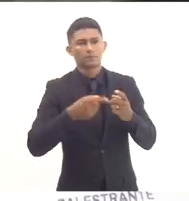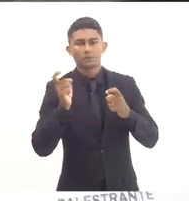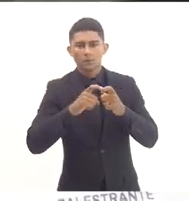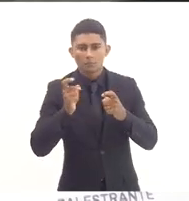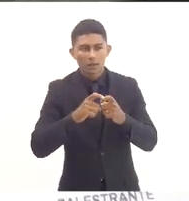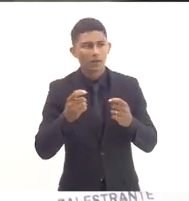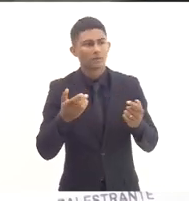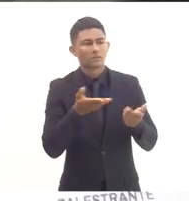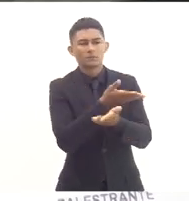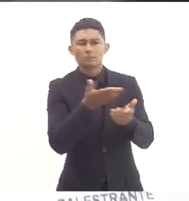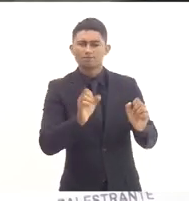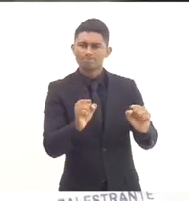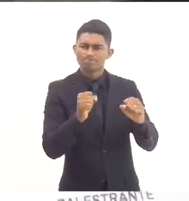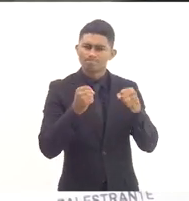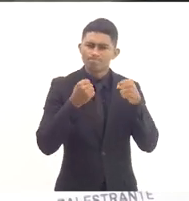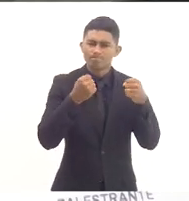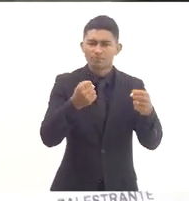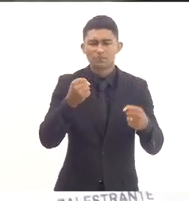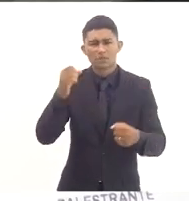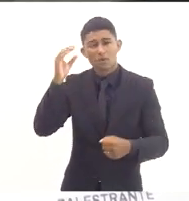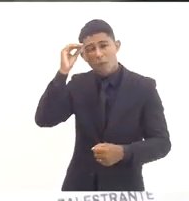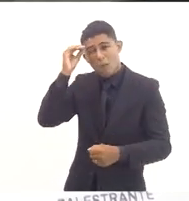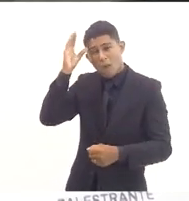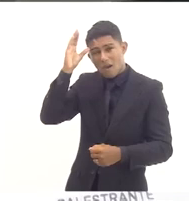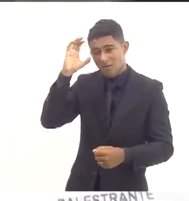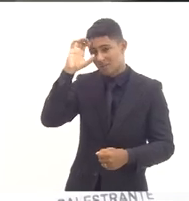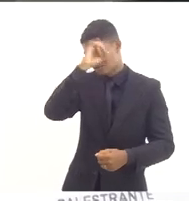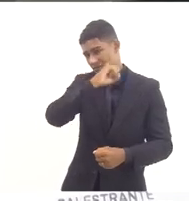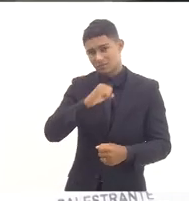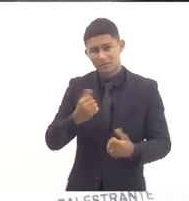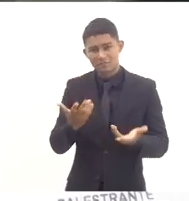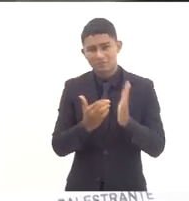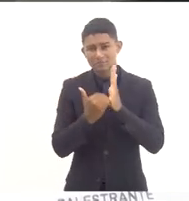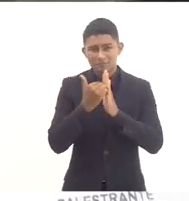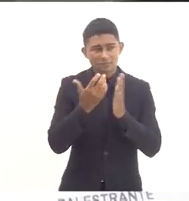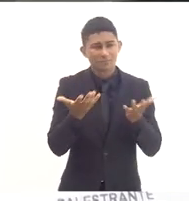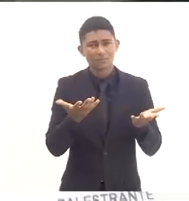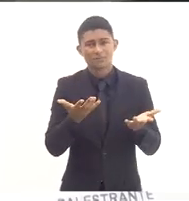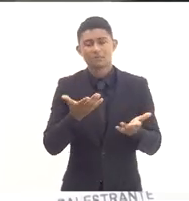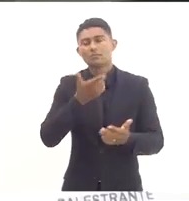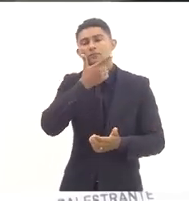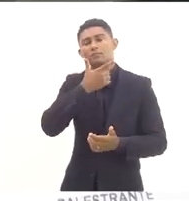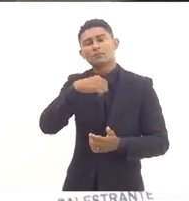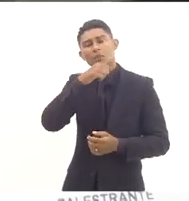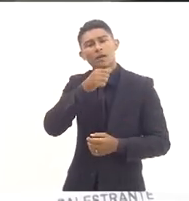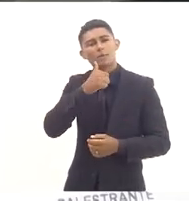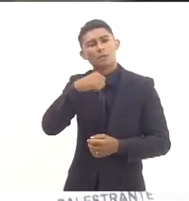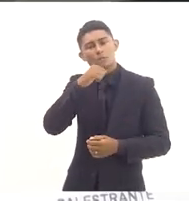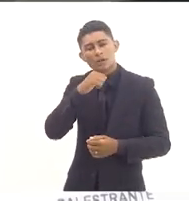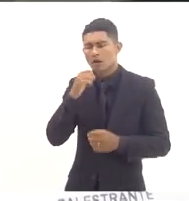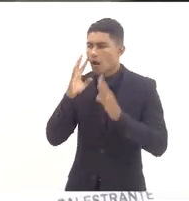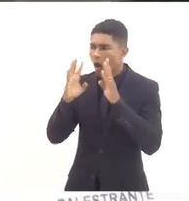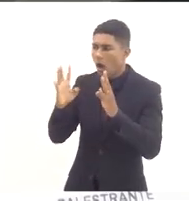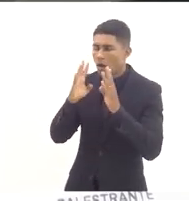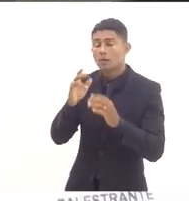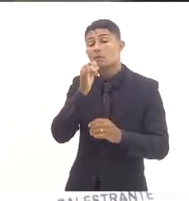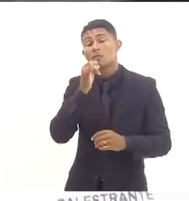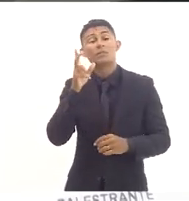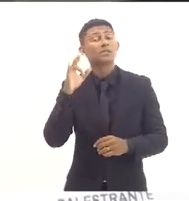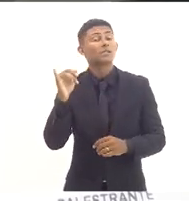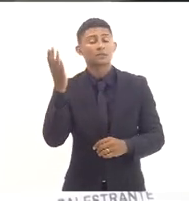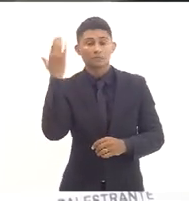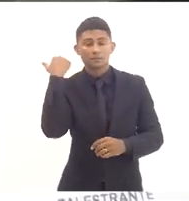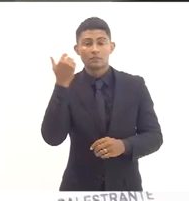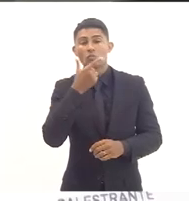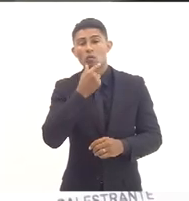se abrir um pouco mais para o conhecimento se abrir um pouco mais para ouvir pais e mães por exemplo talvez aquele pediatra tivesse